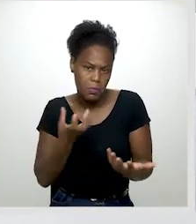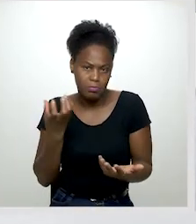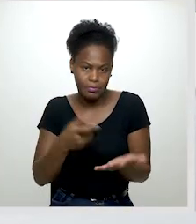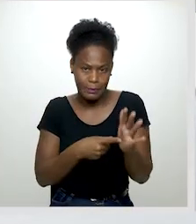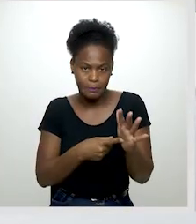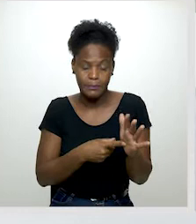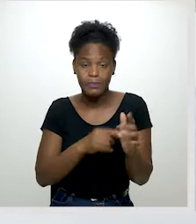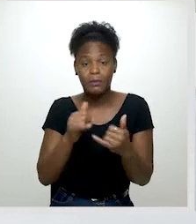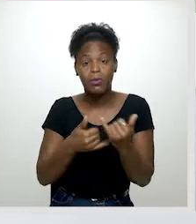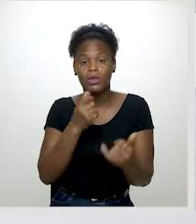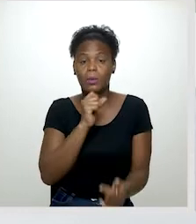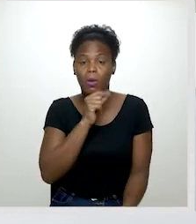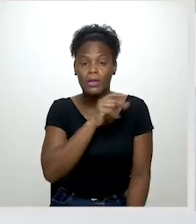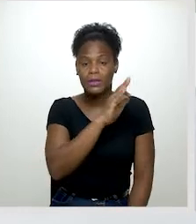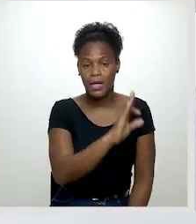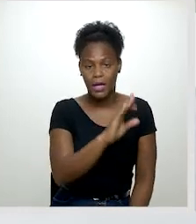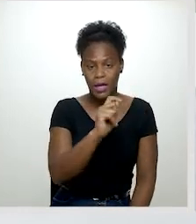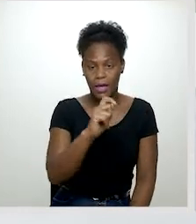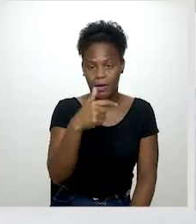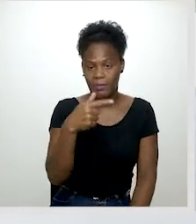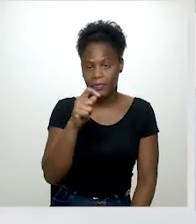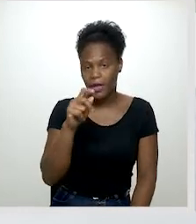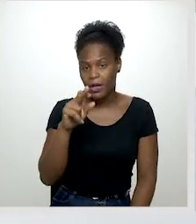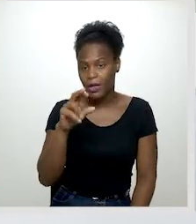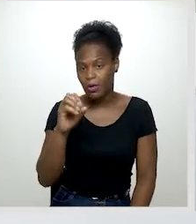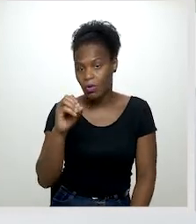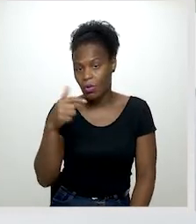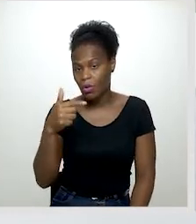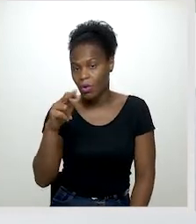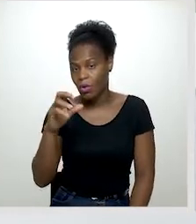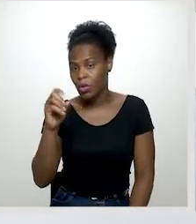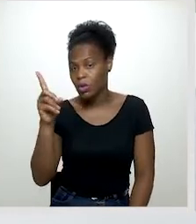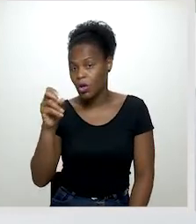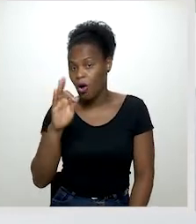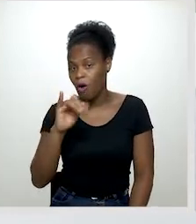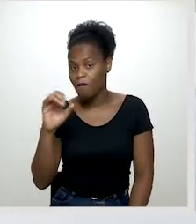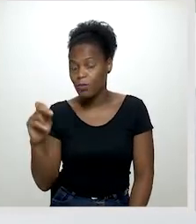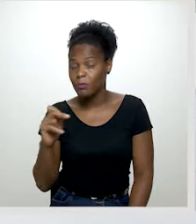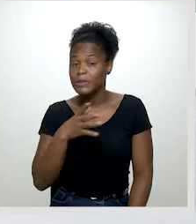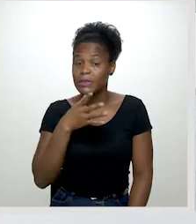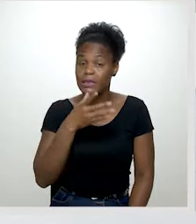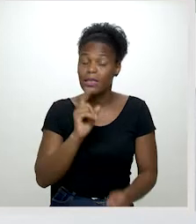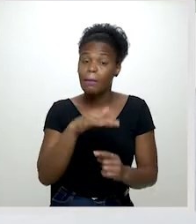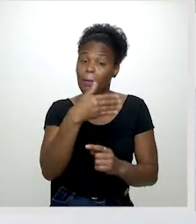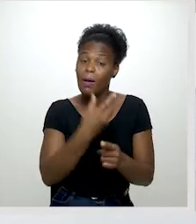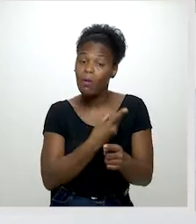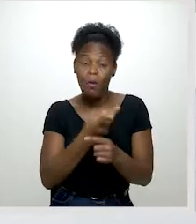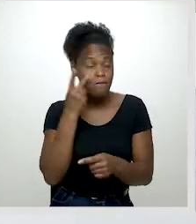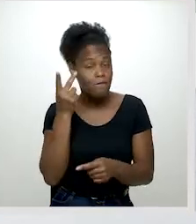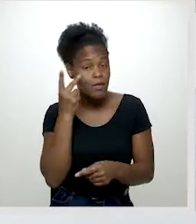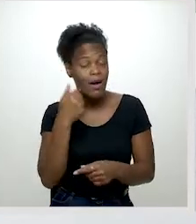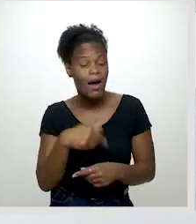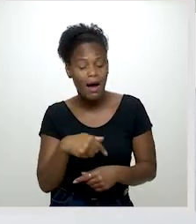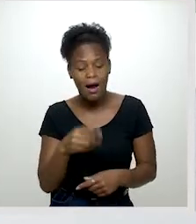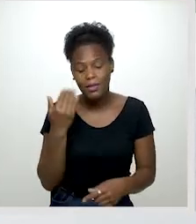Depois temos a hipótese heterotrófica. Admite que os primeiros seres vivos eram heterotróficos,